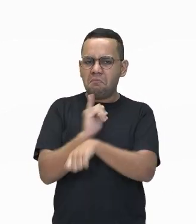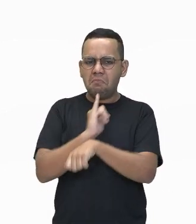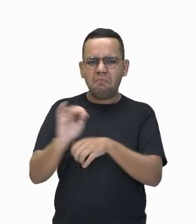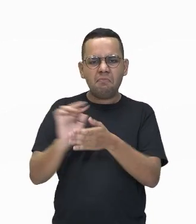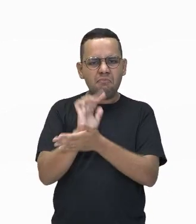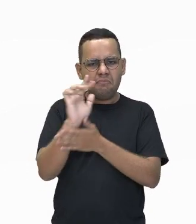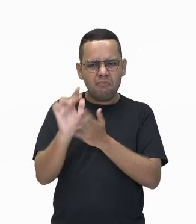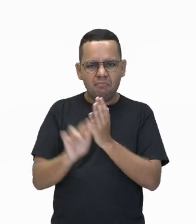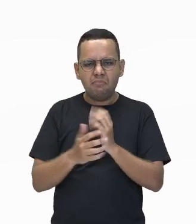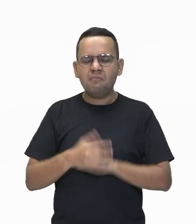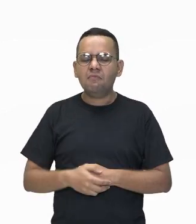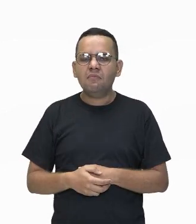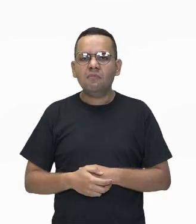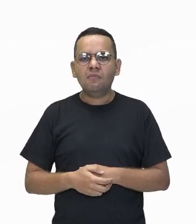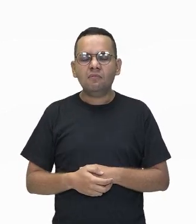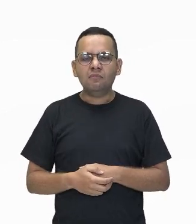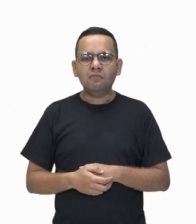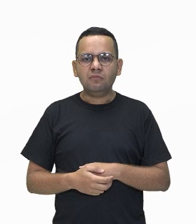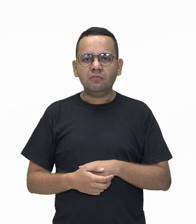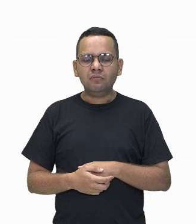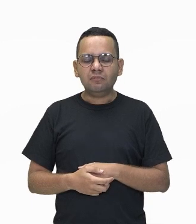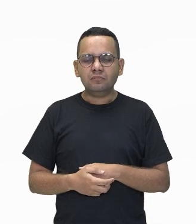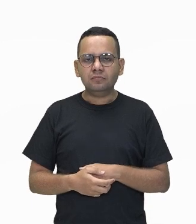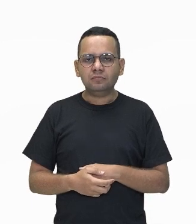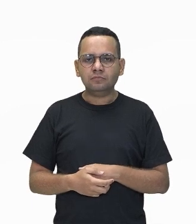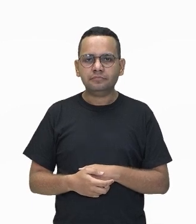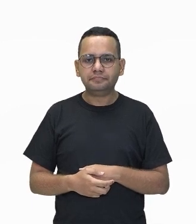projetos socioculturais. O que